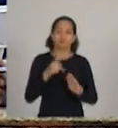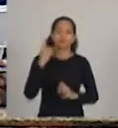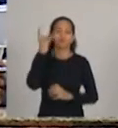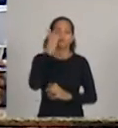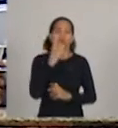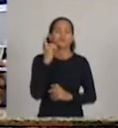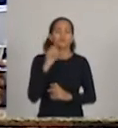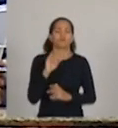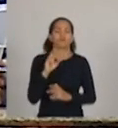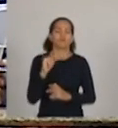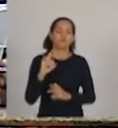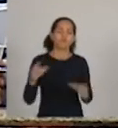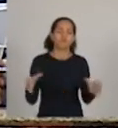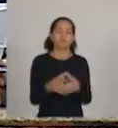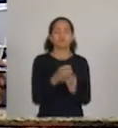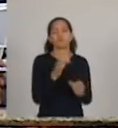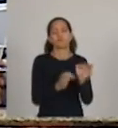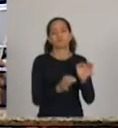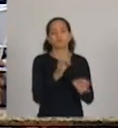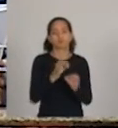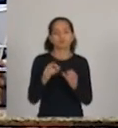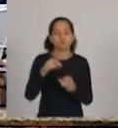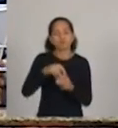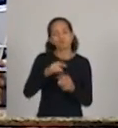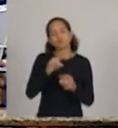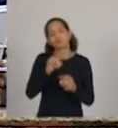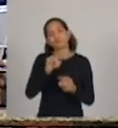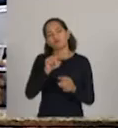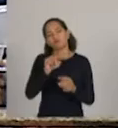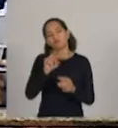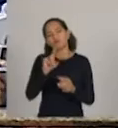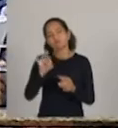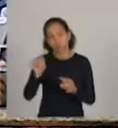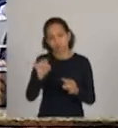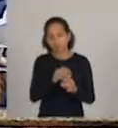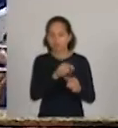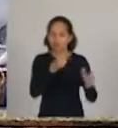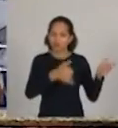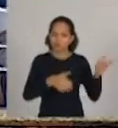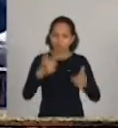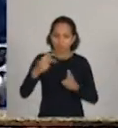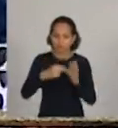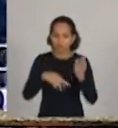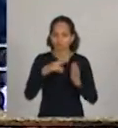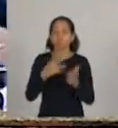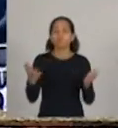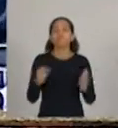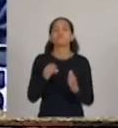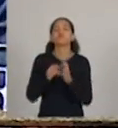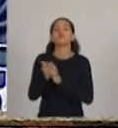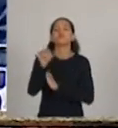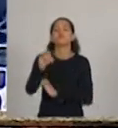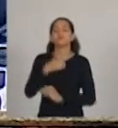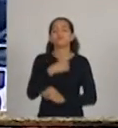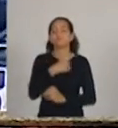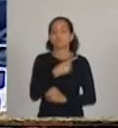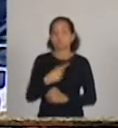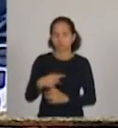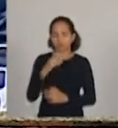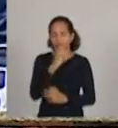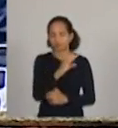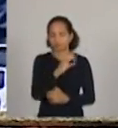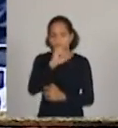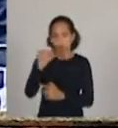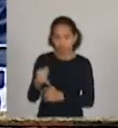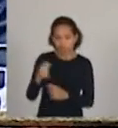Lopes. Na comissão de justiça, o relator Fabrício Gandini prevaleceu do prazo regimental. Consulto o nobre relator e presidente da CCJ